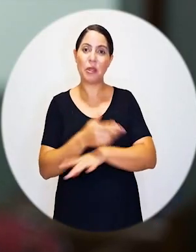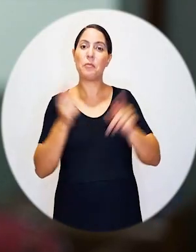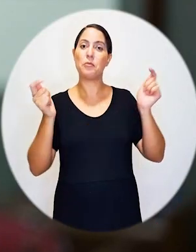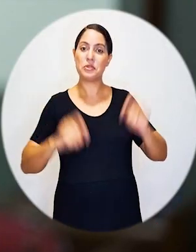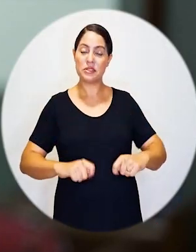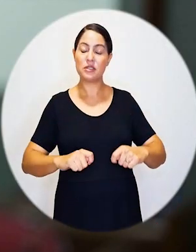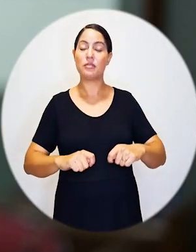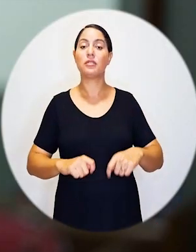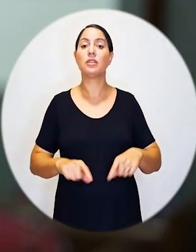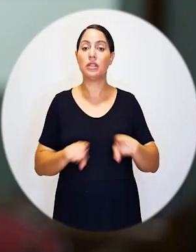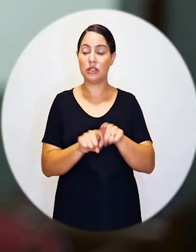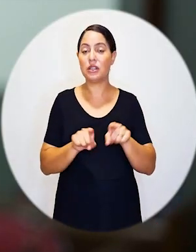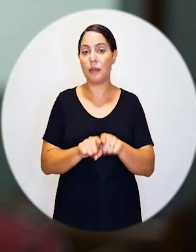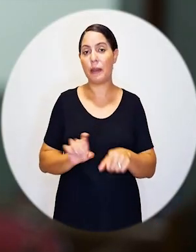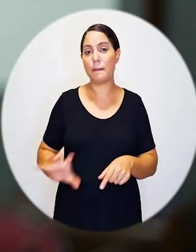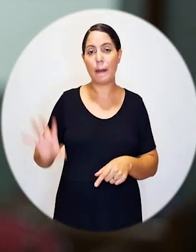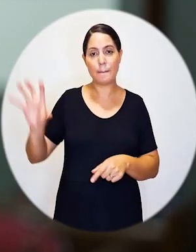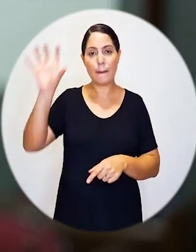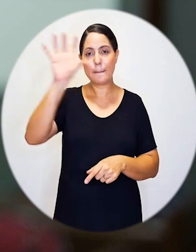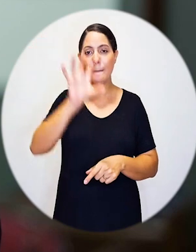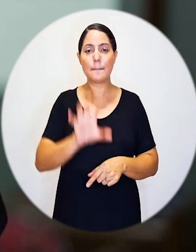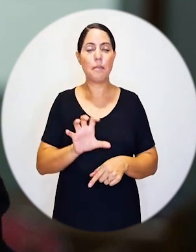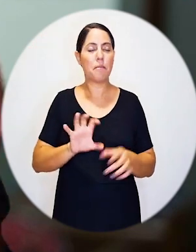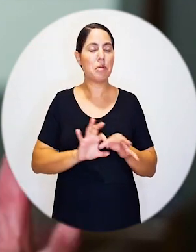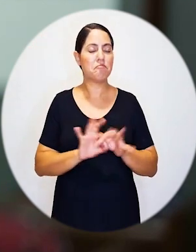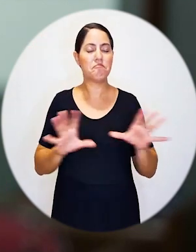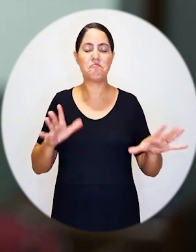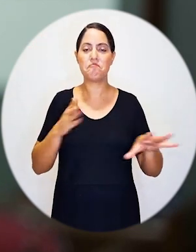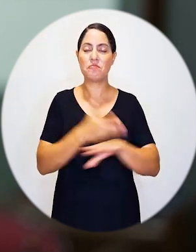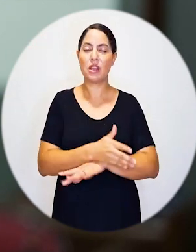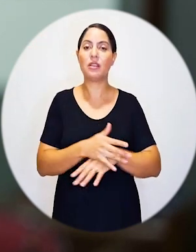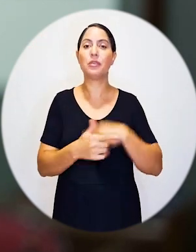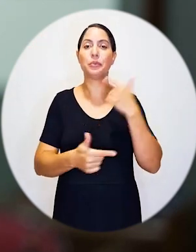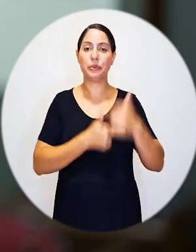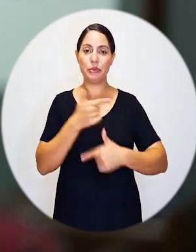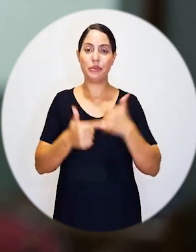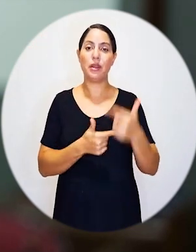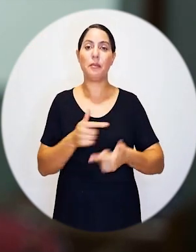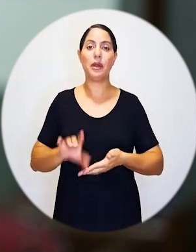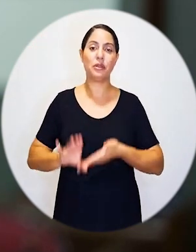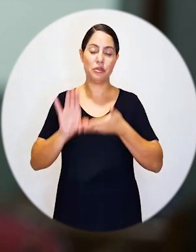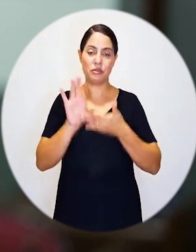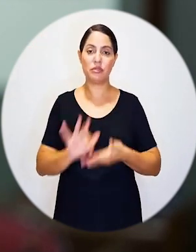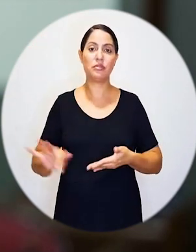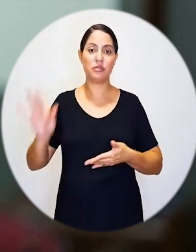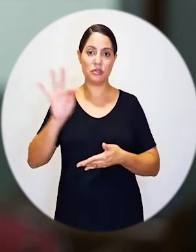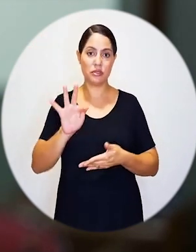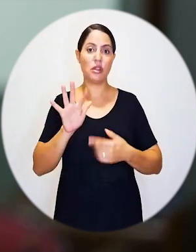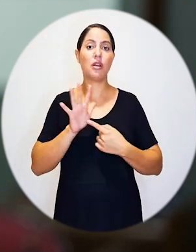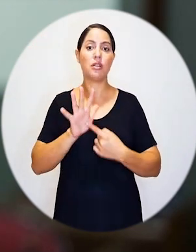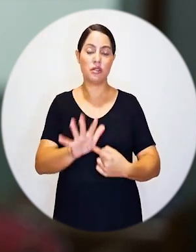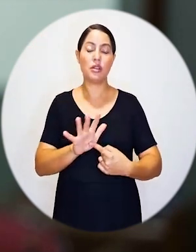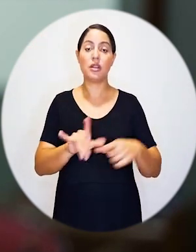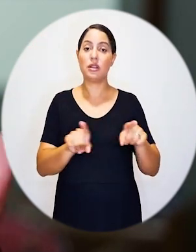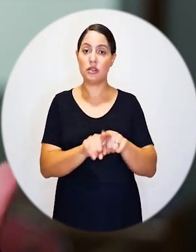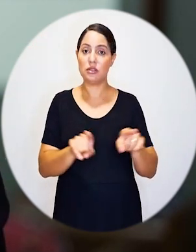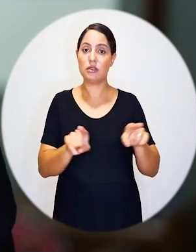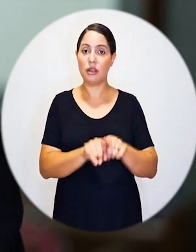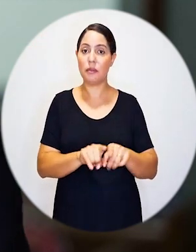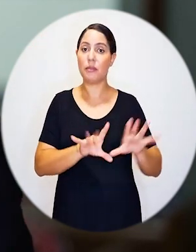do Conselho Federal e também das seccionais. A apresentação foi feita, foi um trabalho coordenado pelo conselheiro federal Sérgio